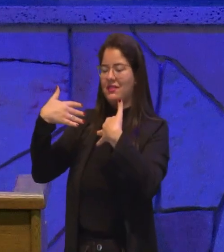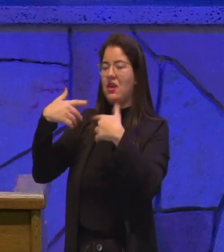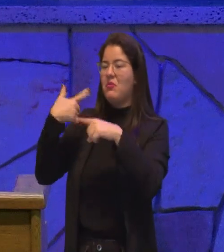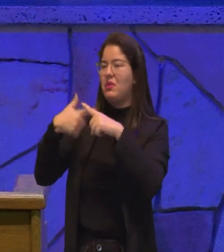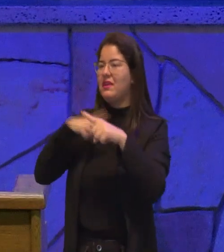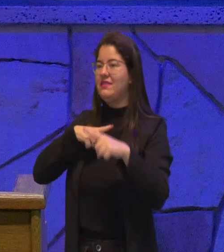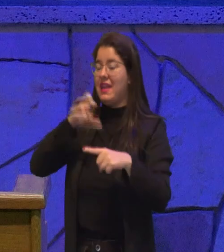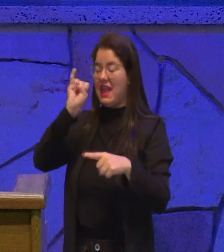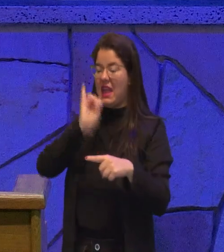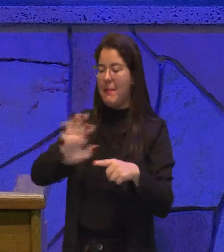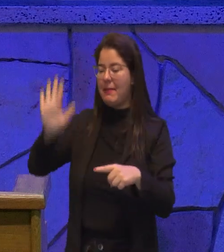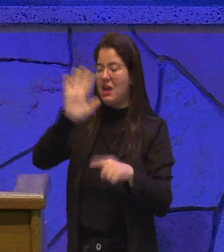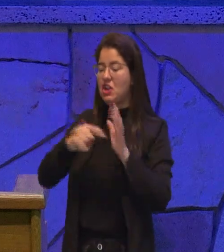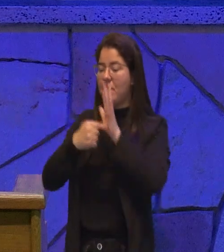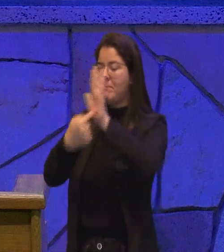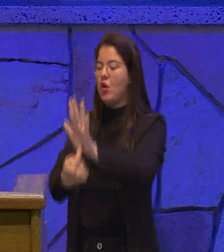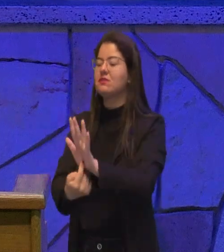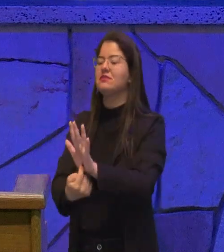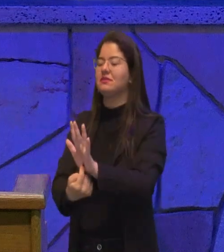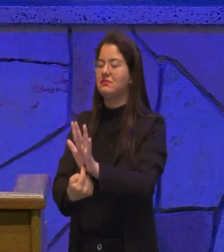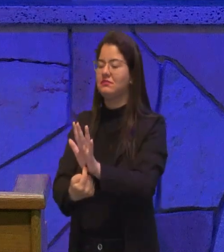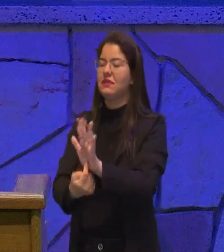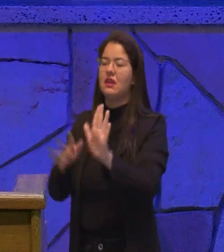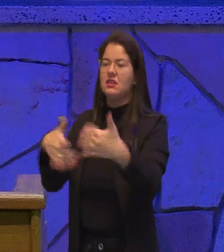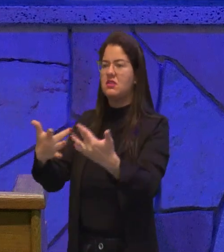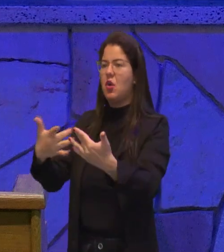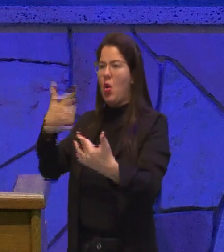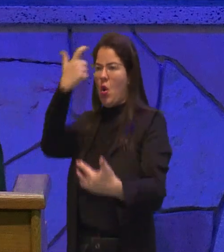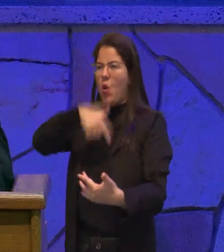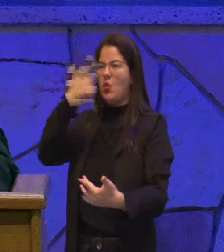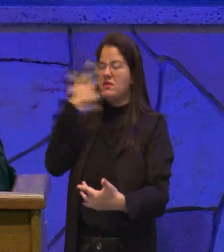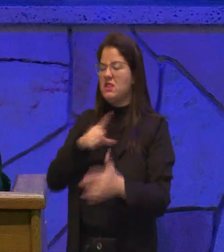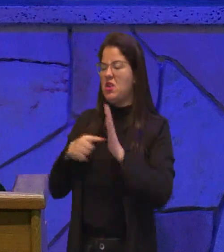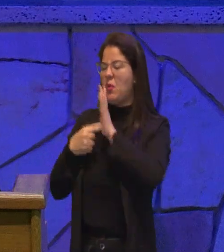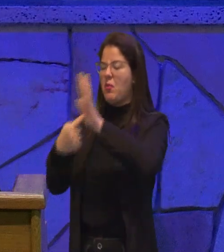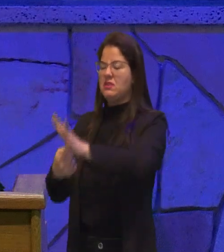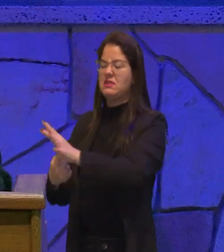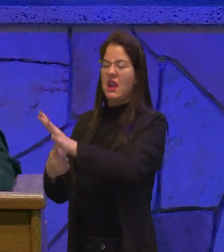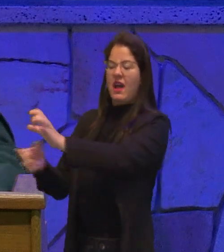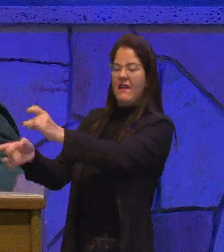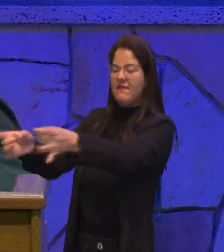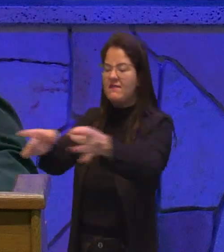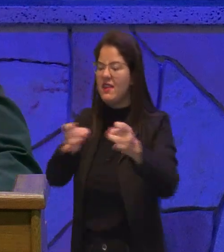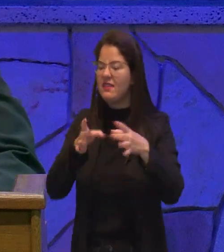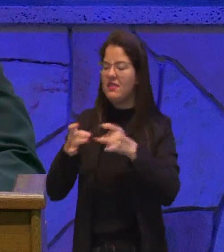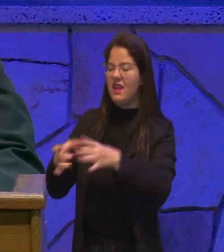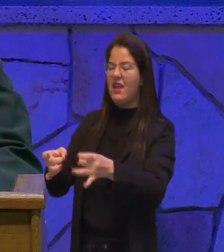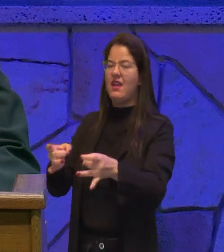mesmo. Esta imagem é vendida, dá lucro, é consumida.